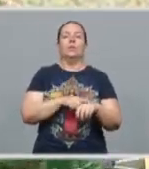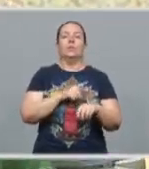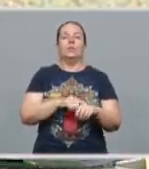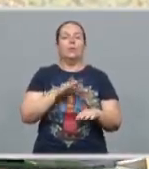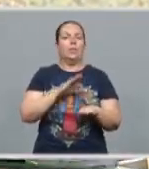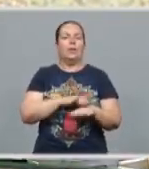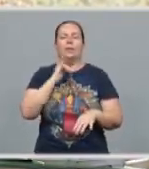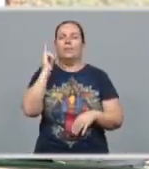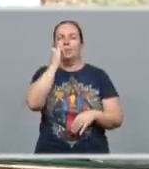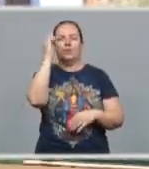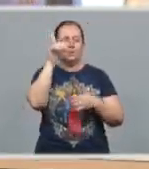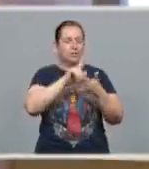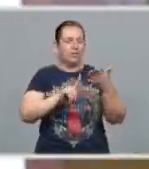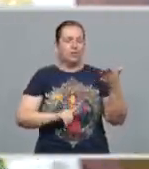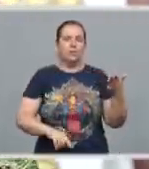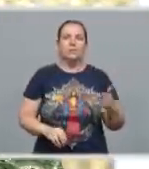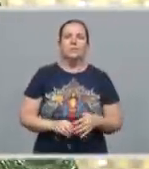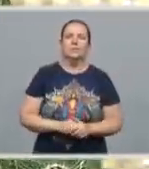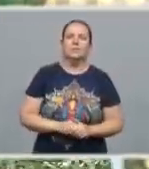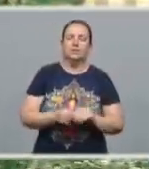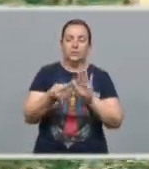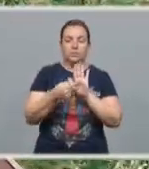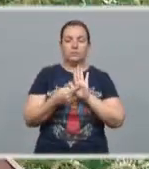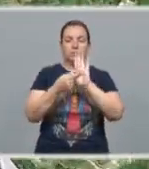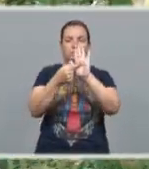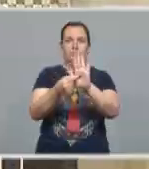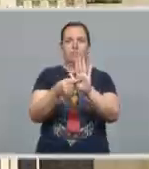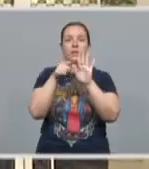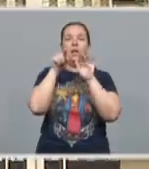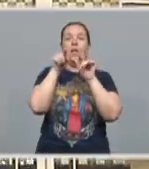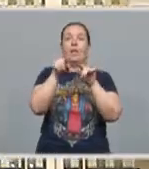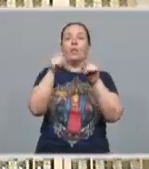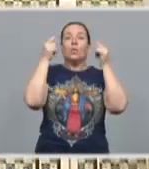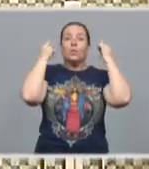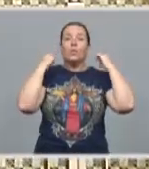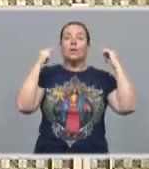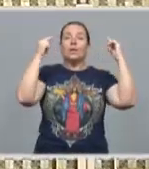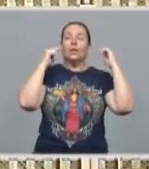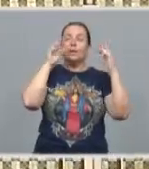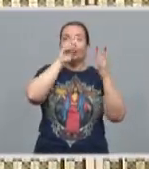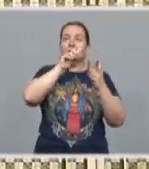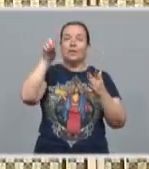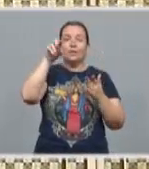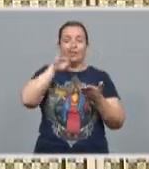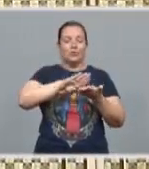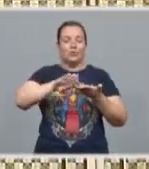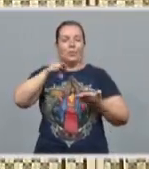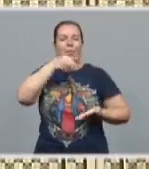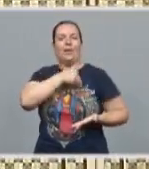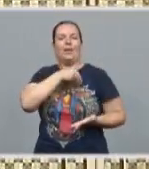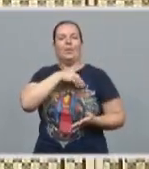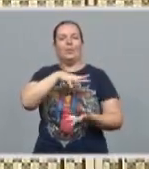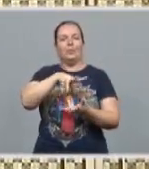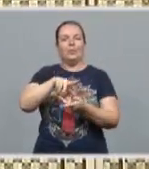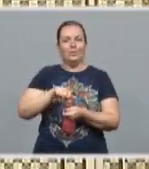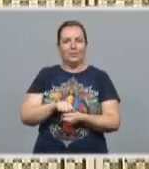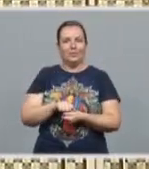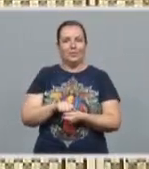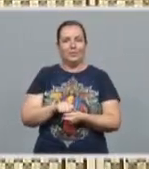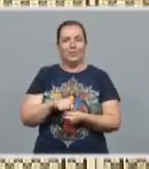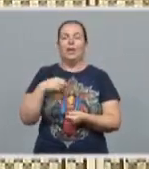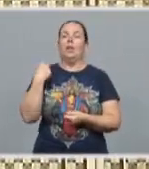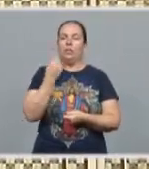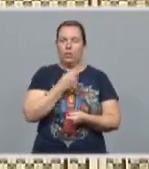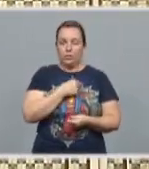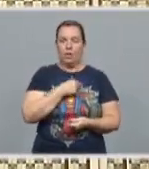da liturgia, chega a apresentar, eis o Cordeiro, eis aquele que tira o pecado. E